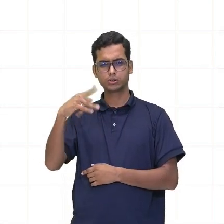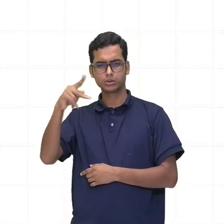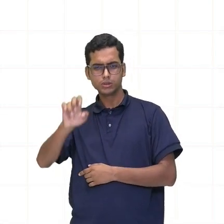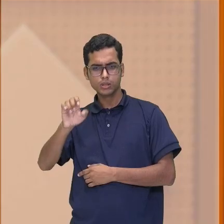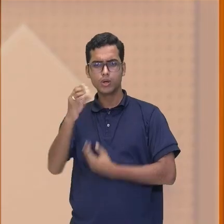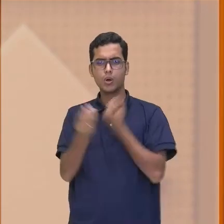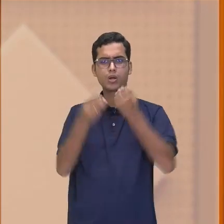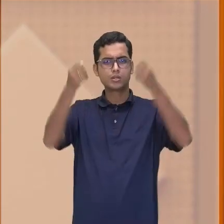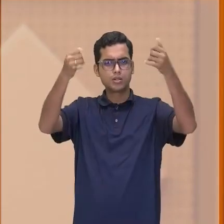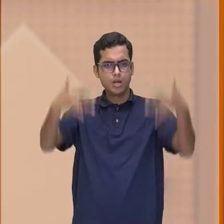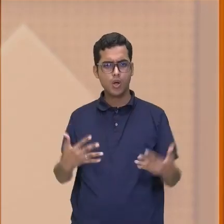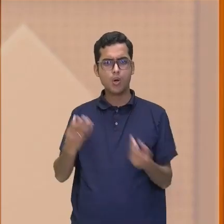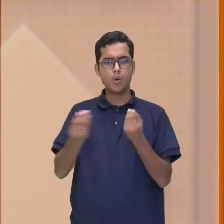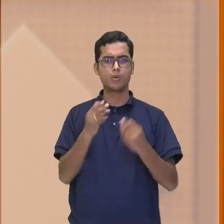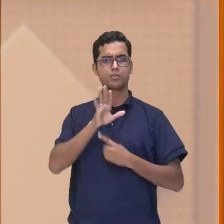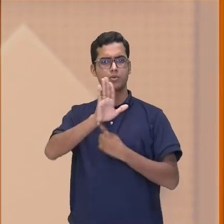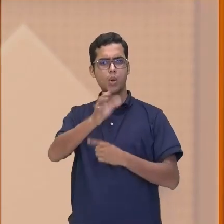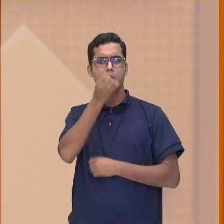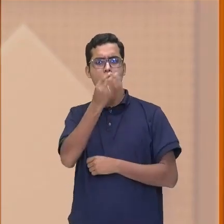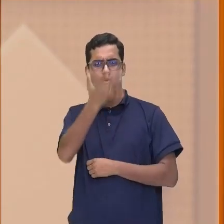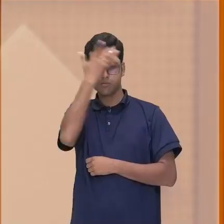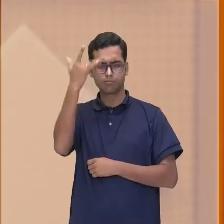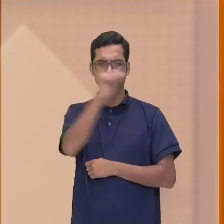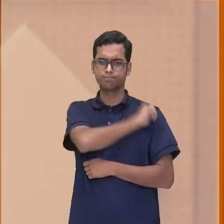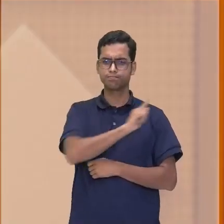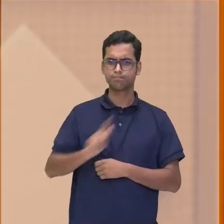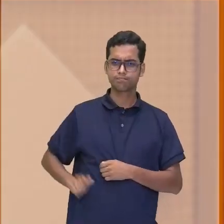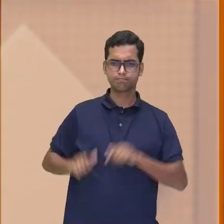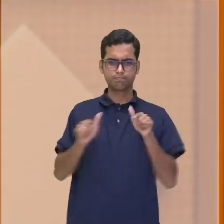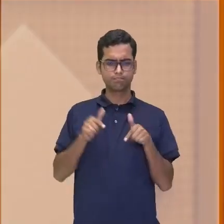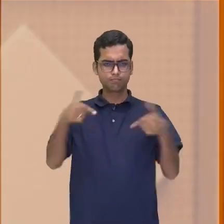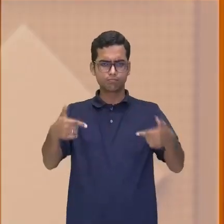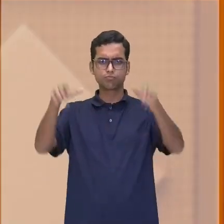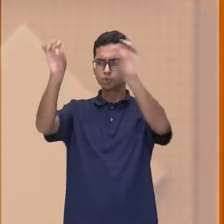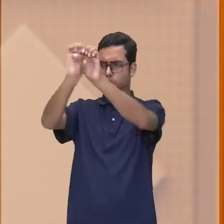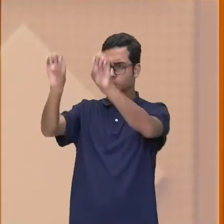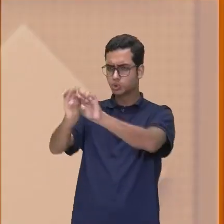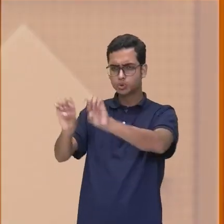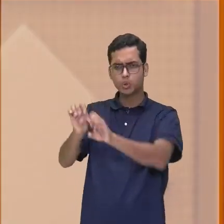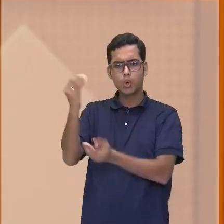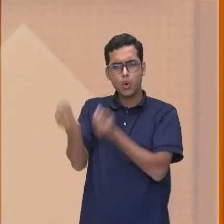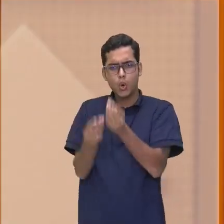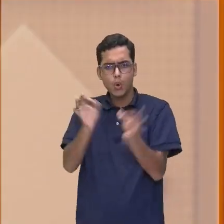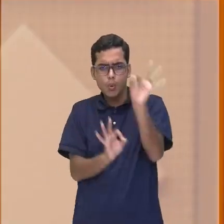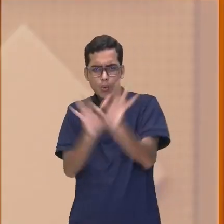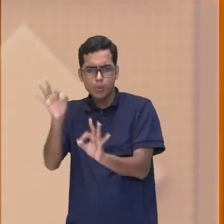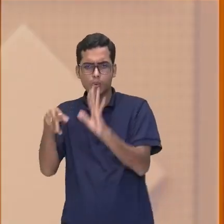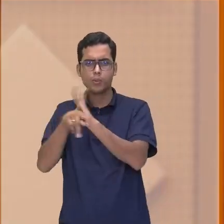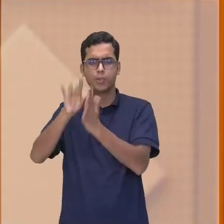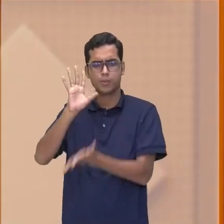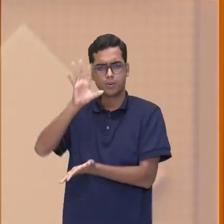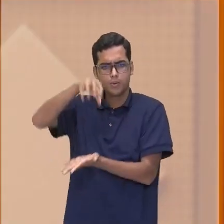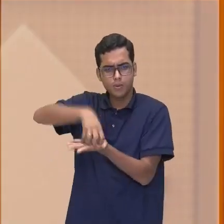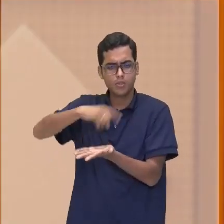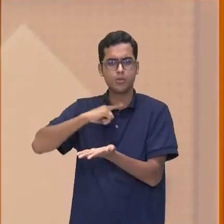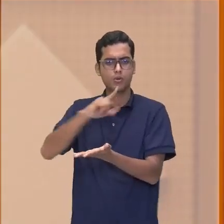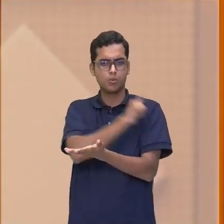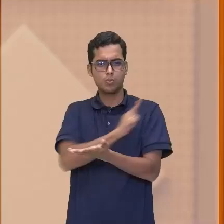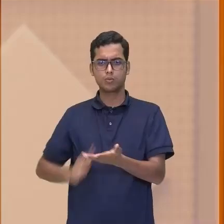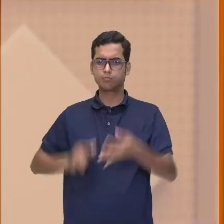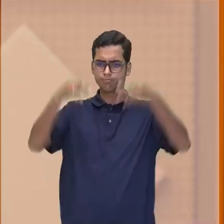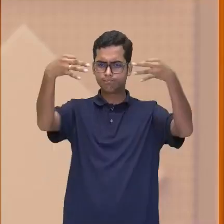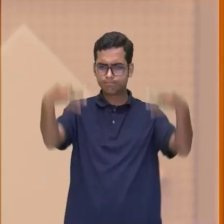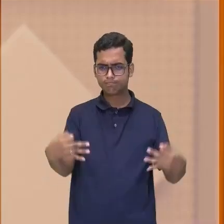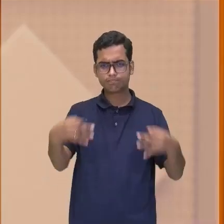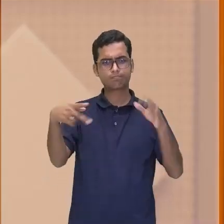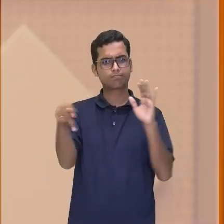deve ser um bom governante. Ele vai dar ali a estrutura de como haver, de fato, uma boa governança. Isso de acordo